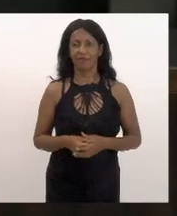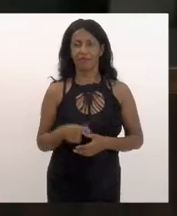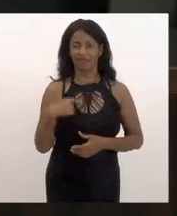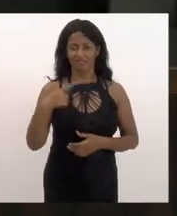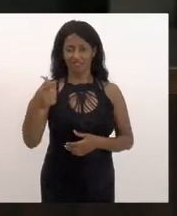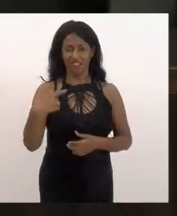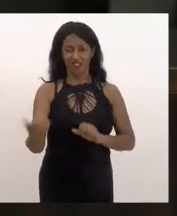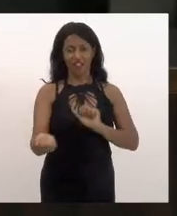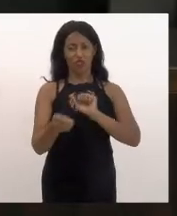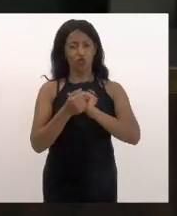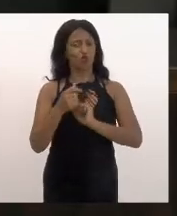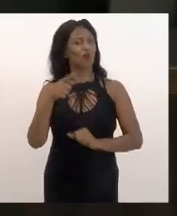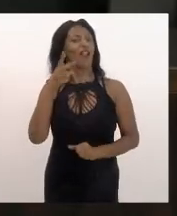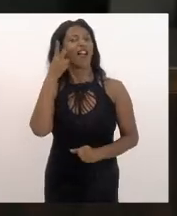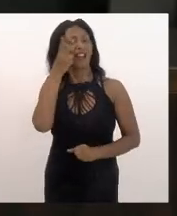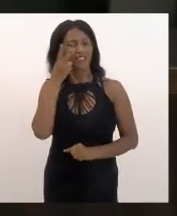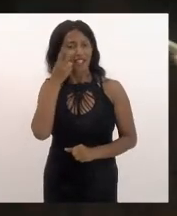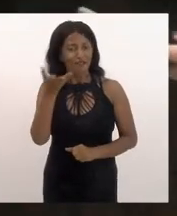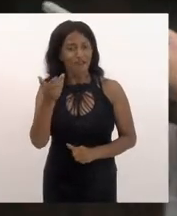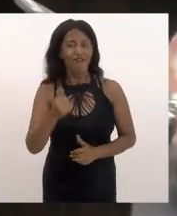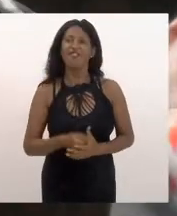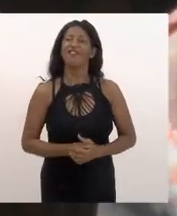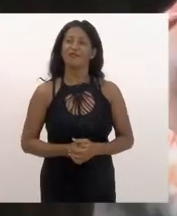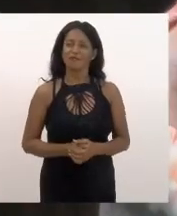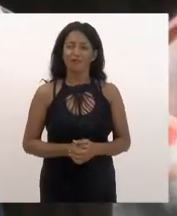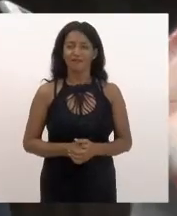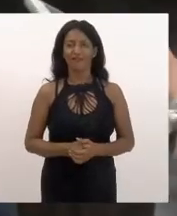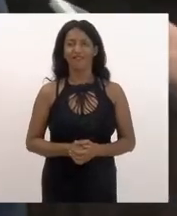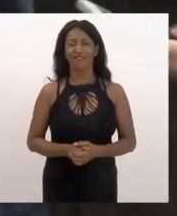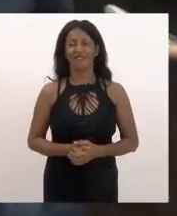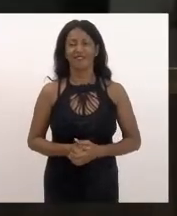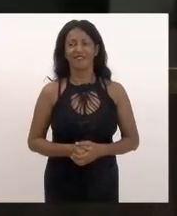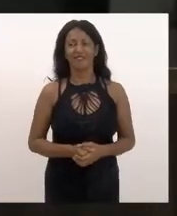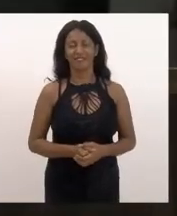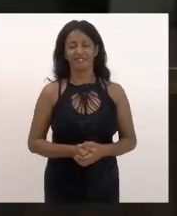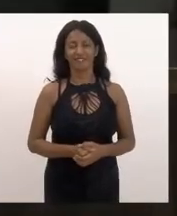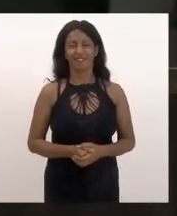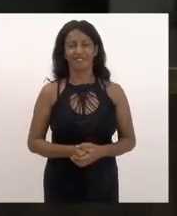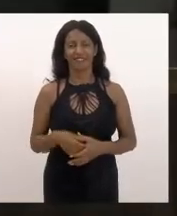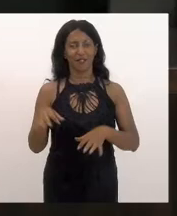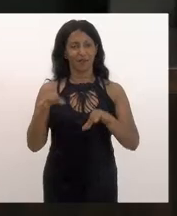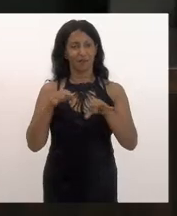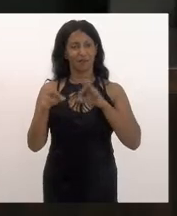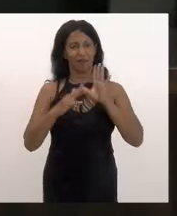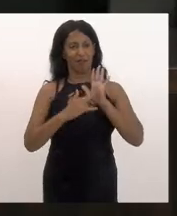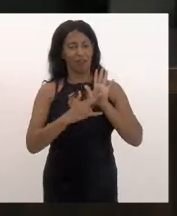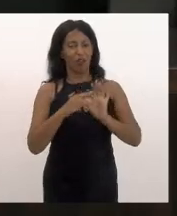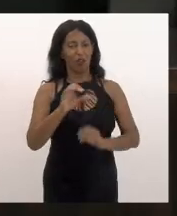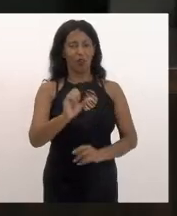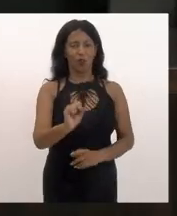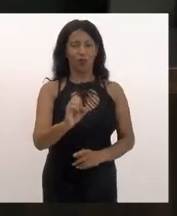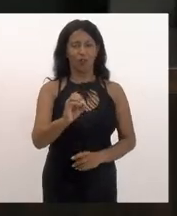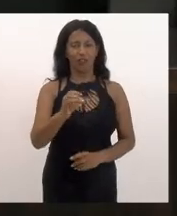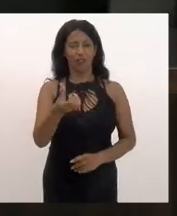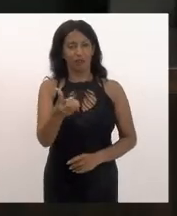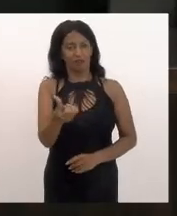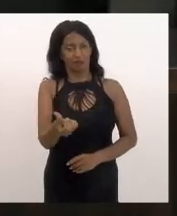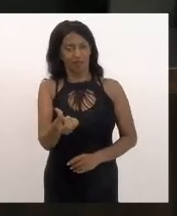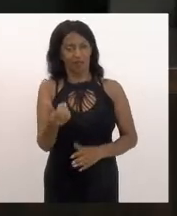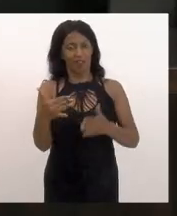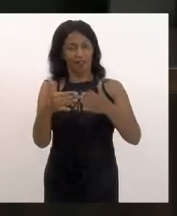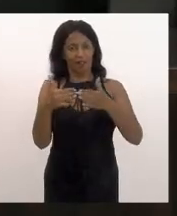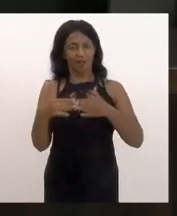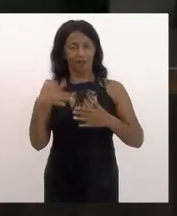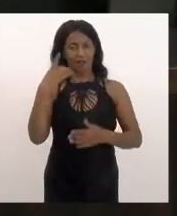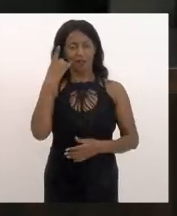lá para conhecer. Lá tem vinho. Não vou atender o convite. Lá tem vinho. Obrigado. Então, projeto de resolução 806.